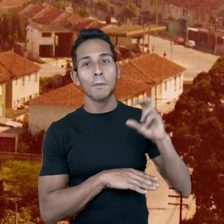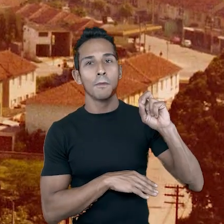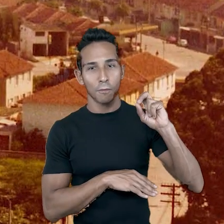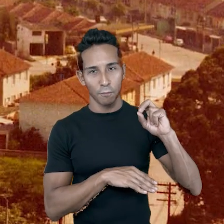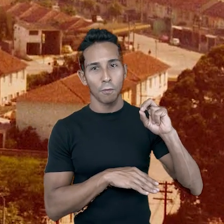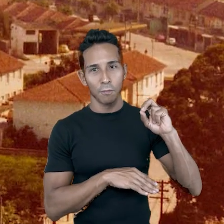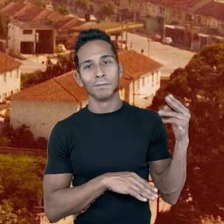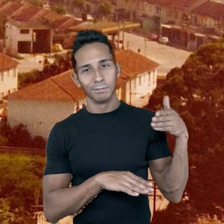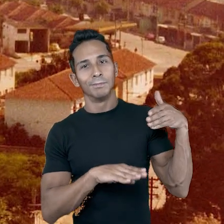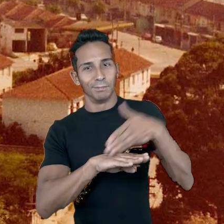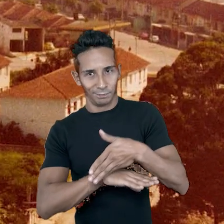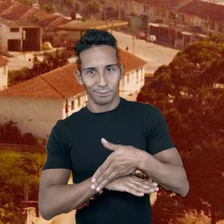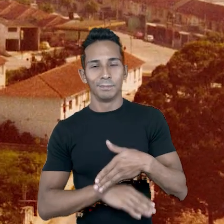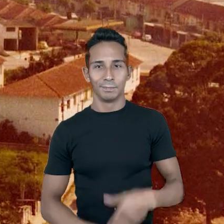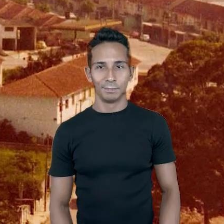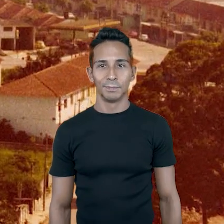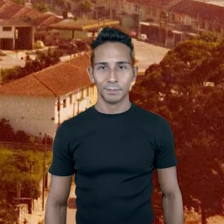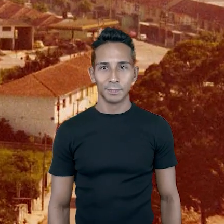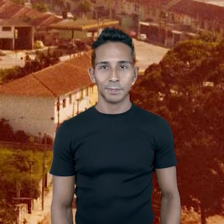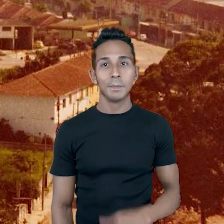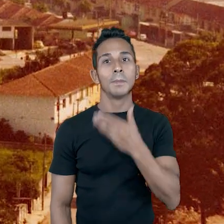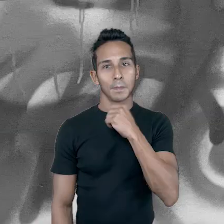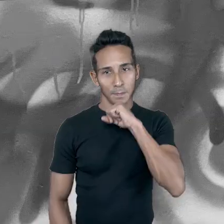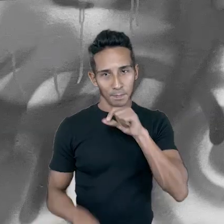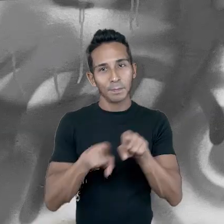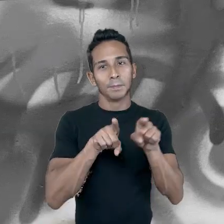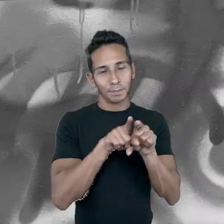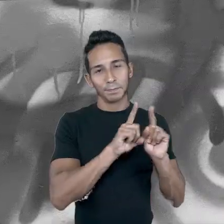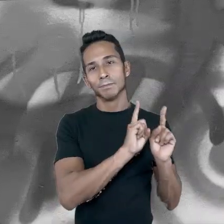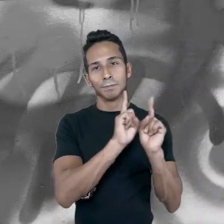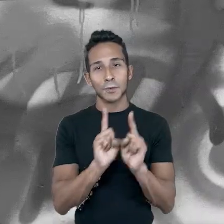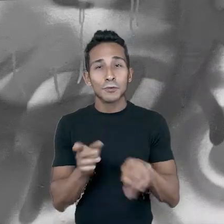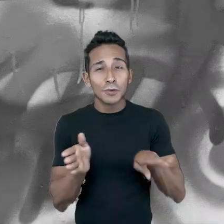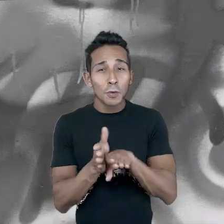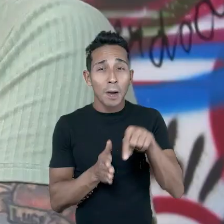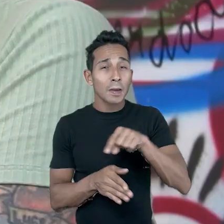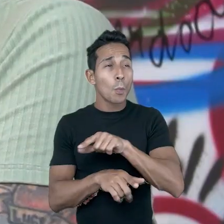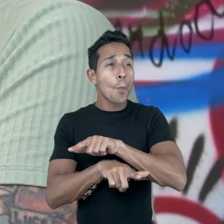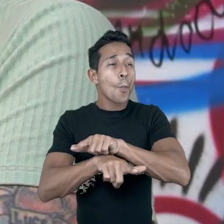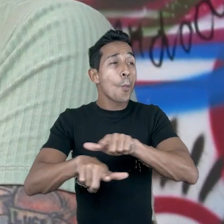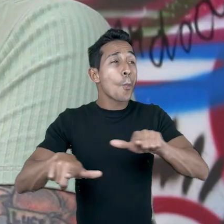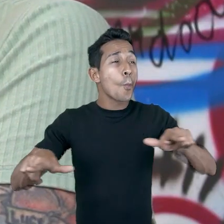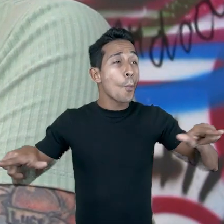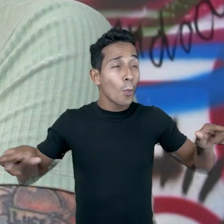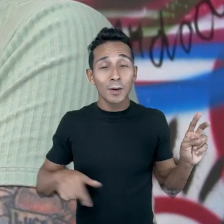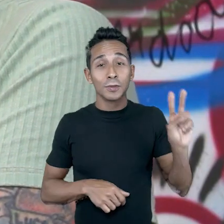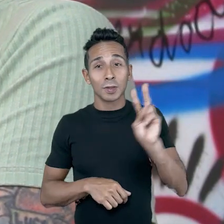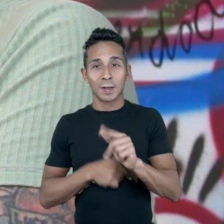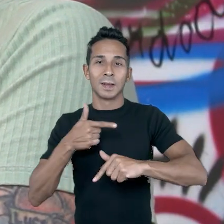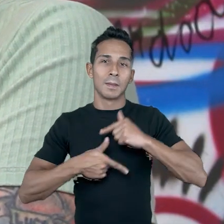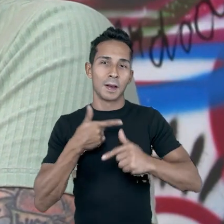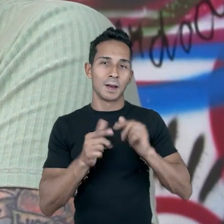né? Mas veio meu avô, que era filho dele, e o meu pai. Chegaram aqui quando tudo era